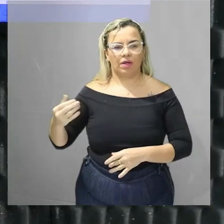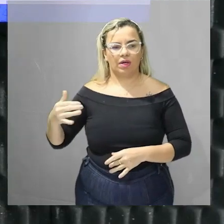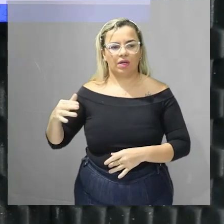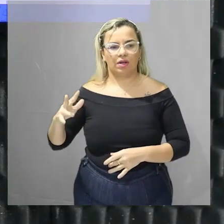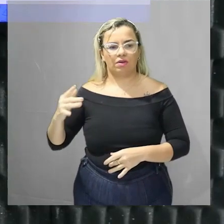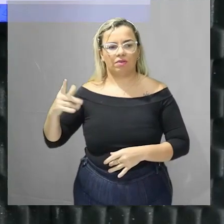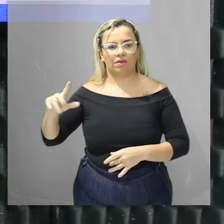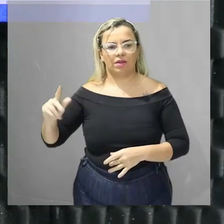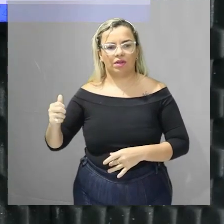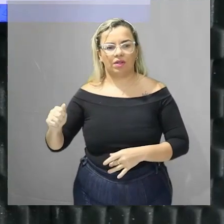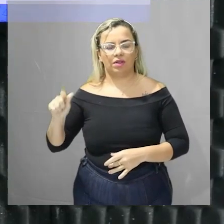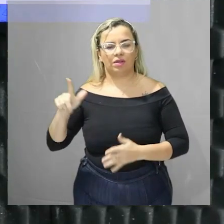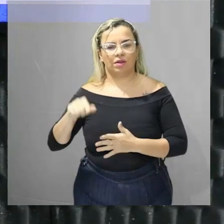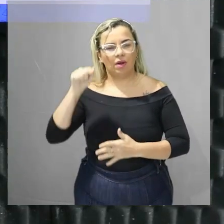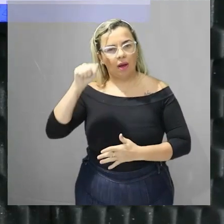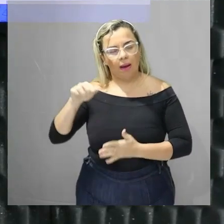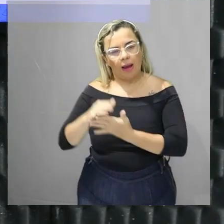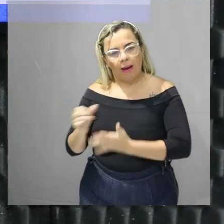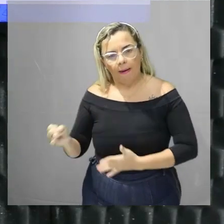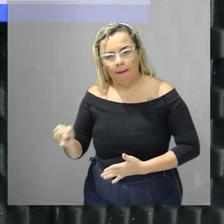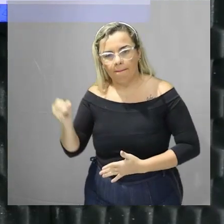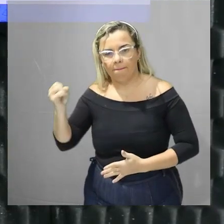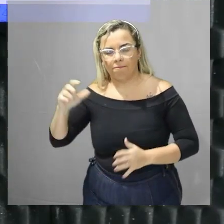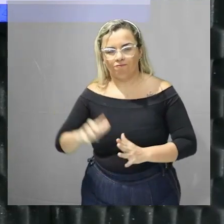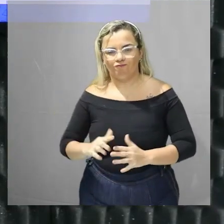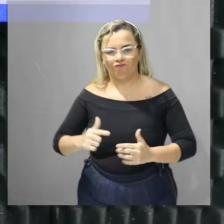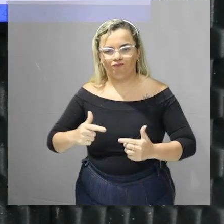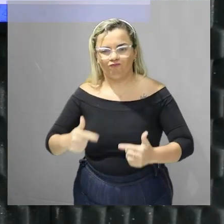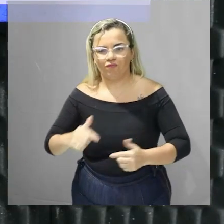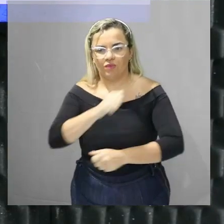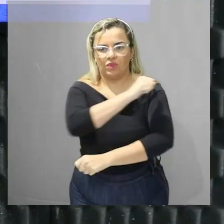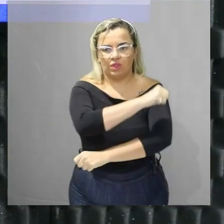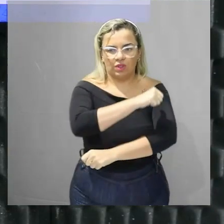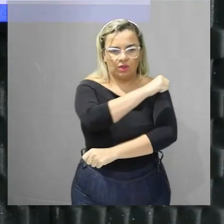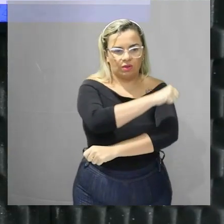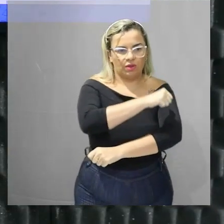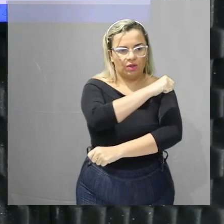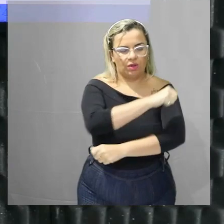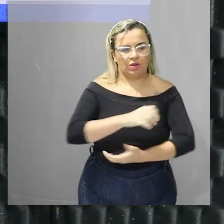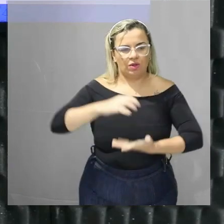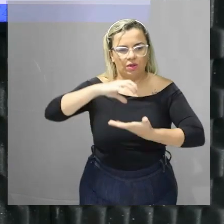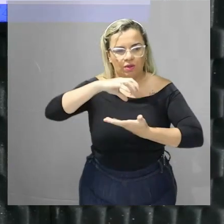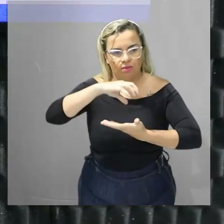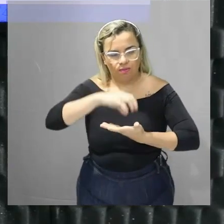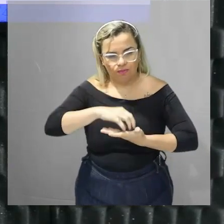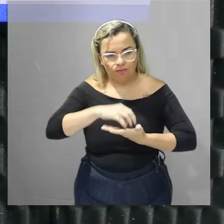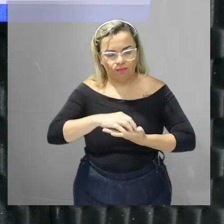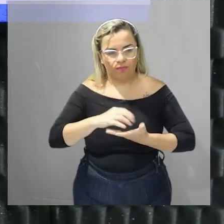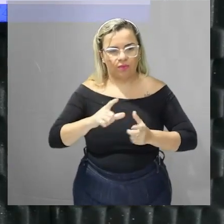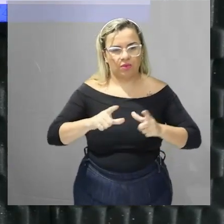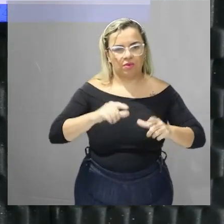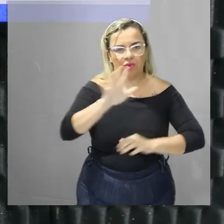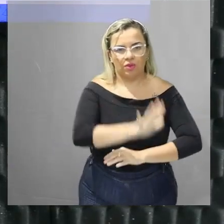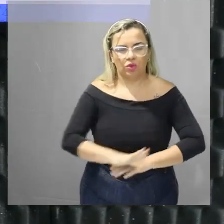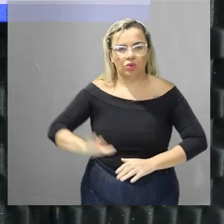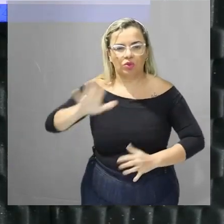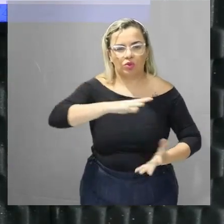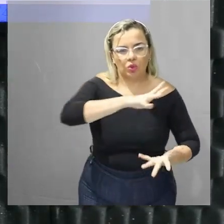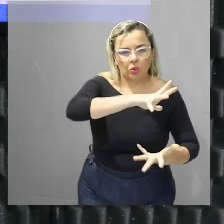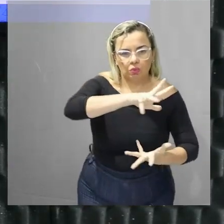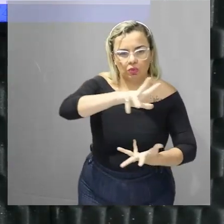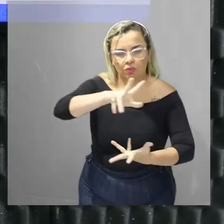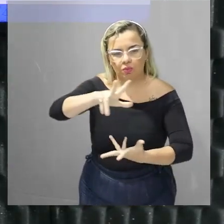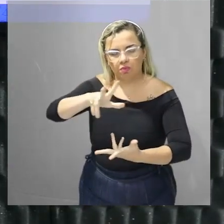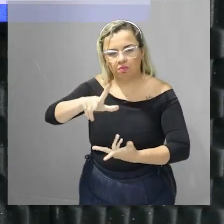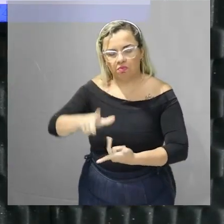aí. Parte importante na tentativa de tornar o Rio de Janeiro um polo de serviços internacional. Olha